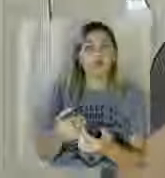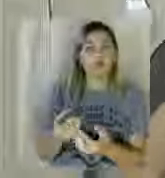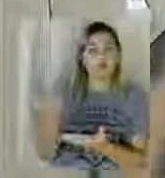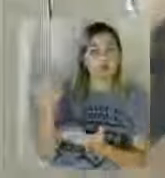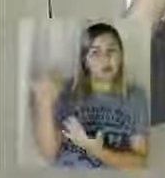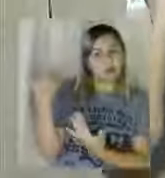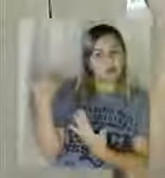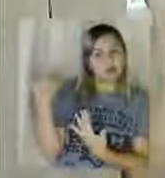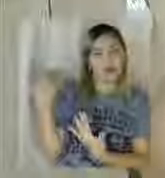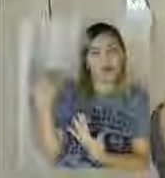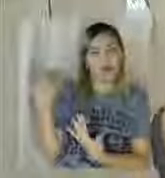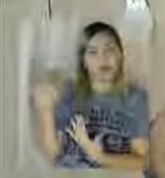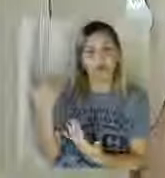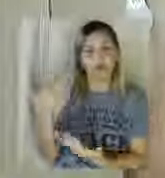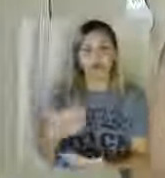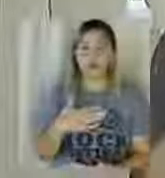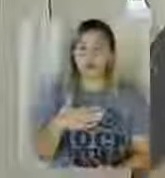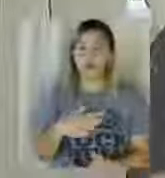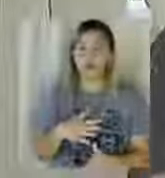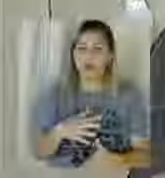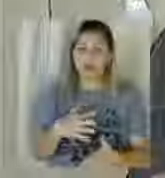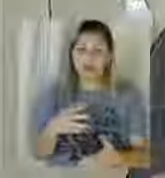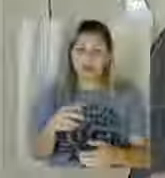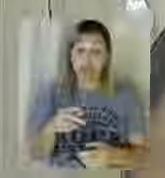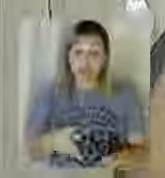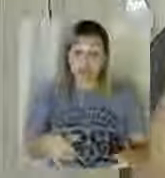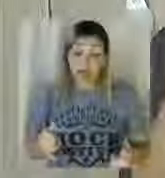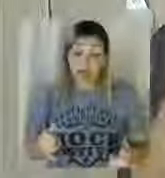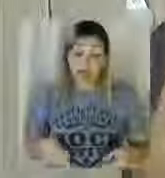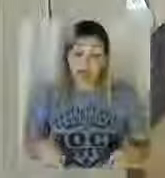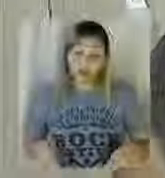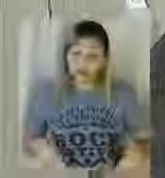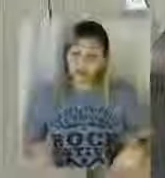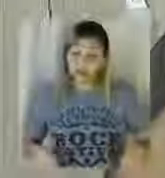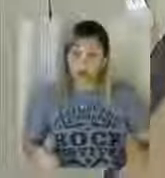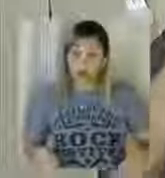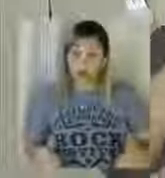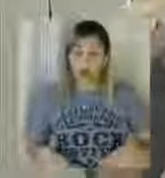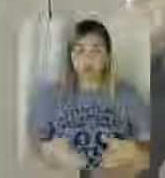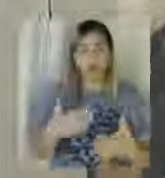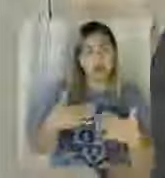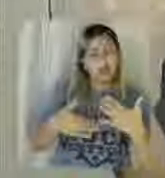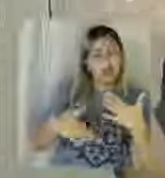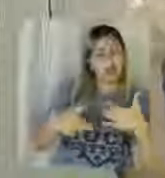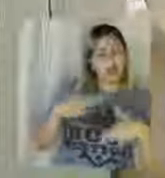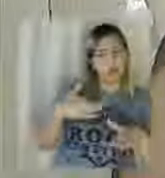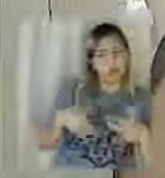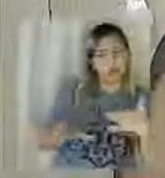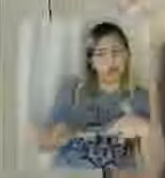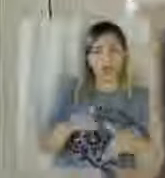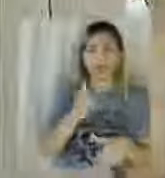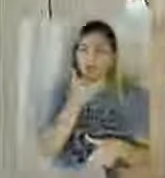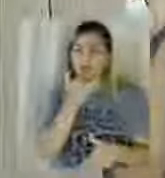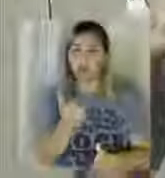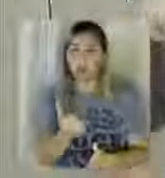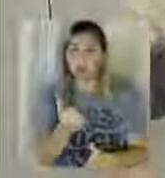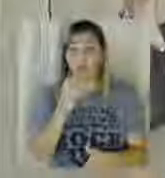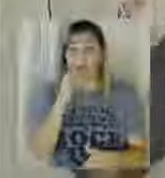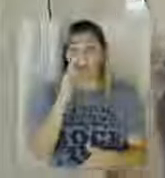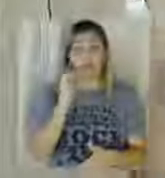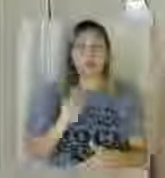Minhas primas diziam, calma, e eu dizia, desculpa, eu estou perguntando para vocês o nome das coisas, o que é que vocês